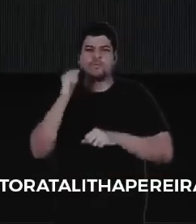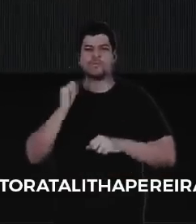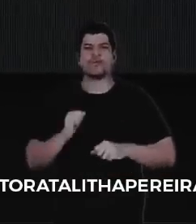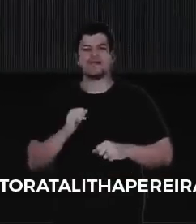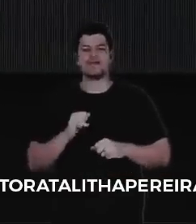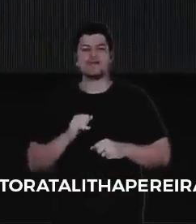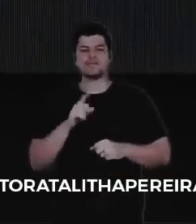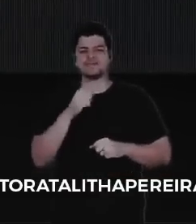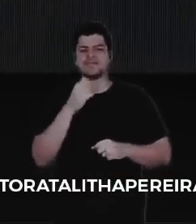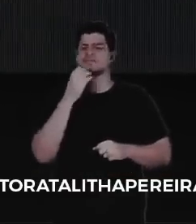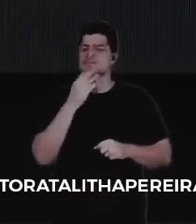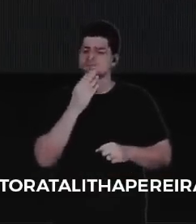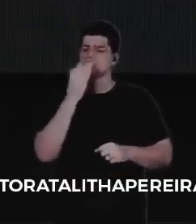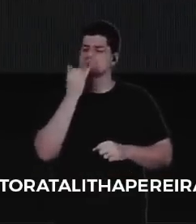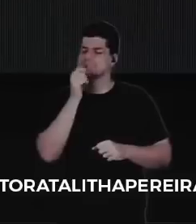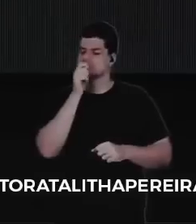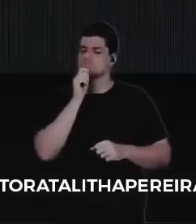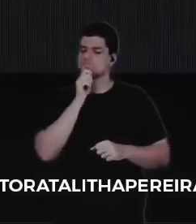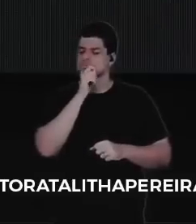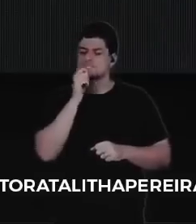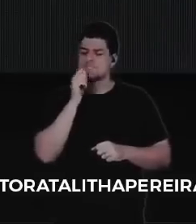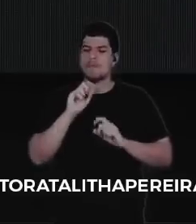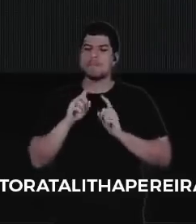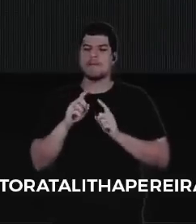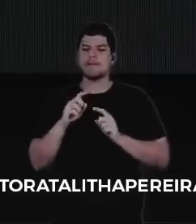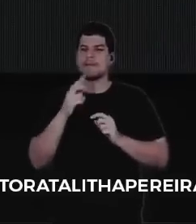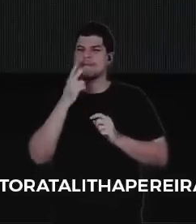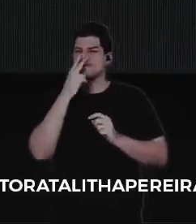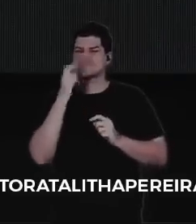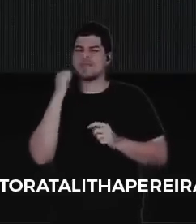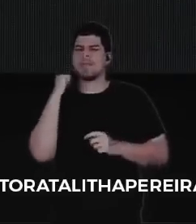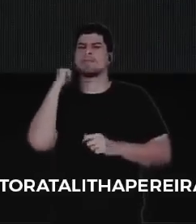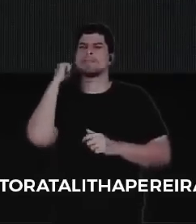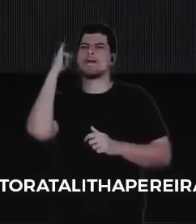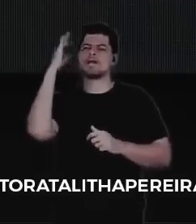de madrugada você é acordado sobrenaturalmente.